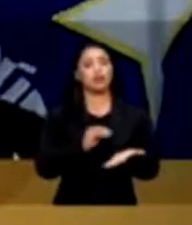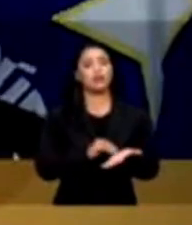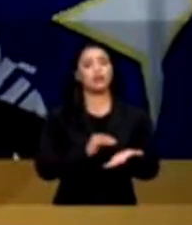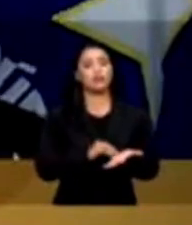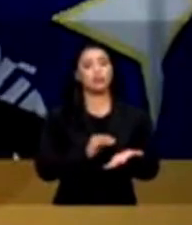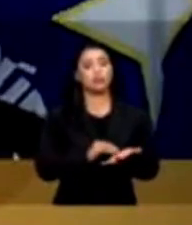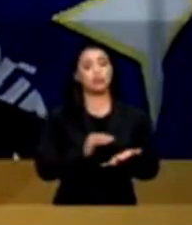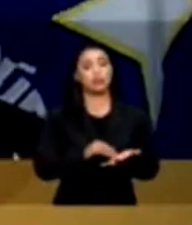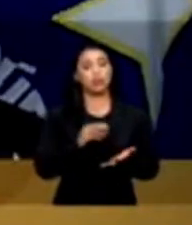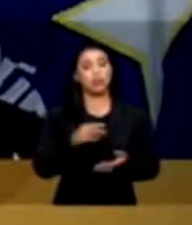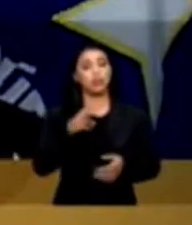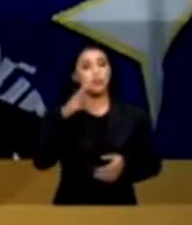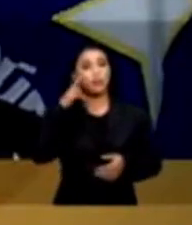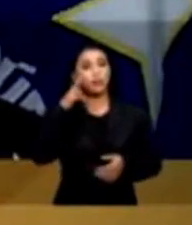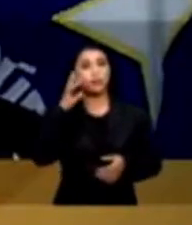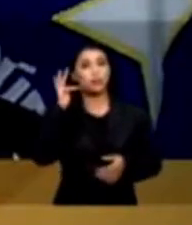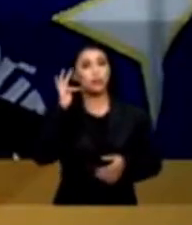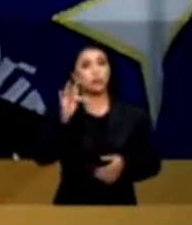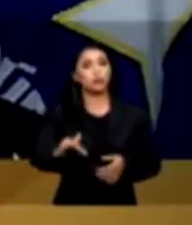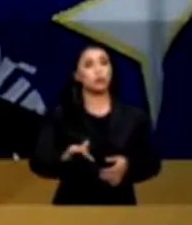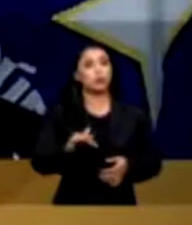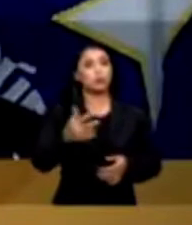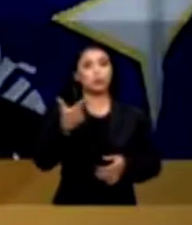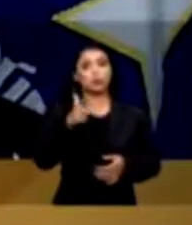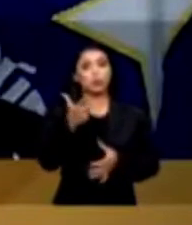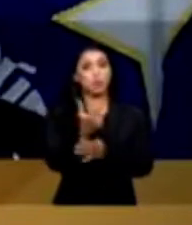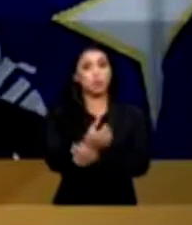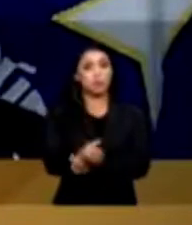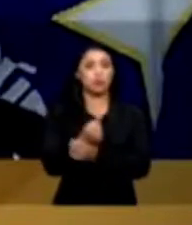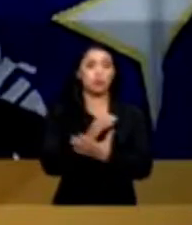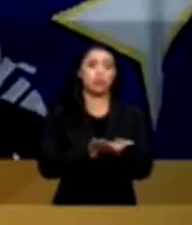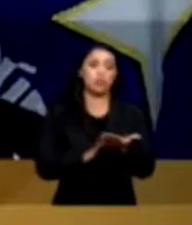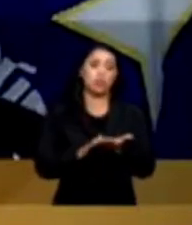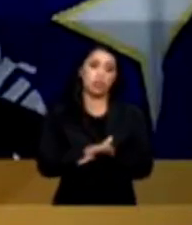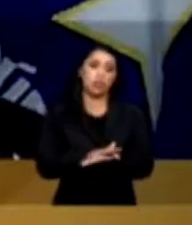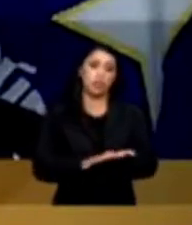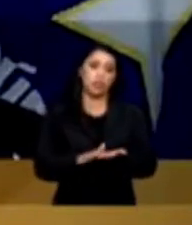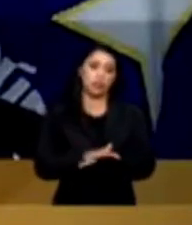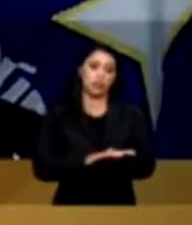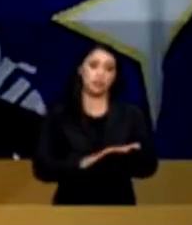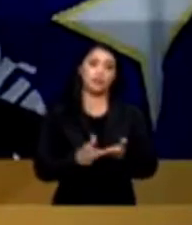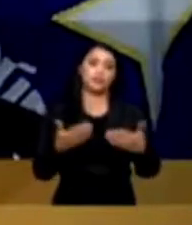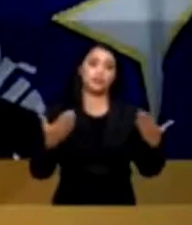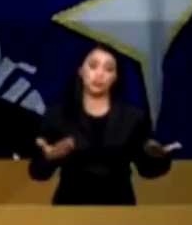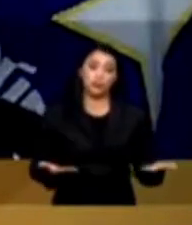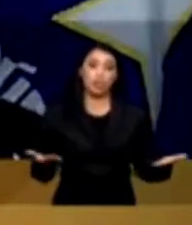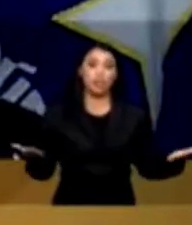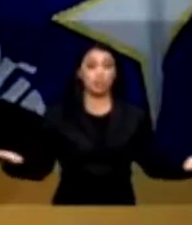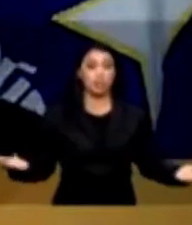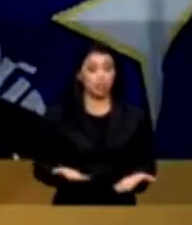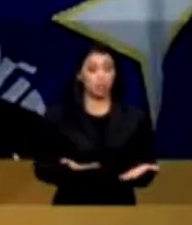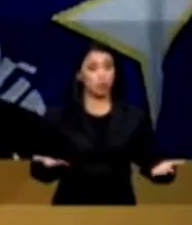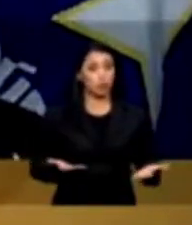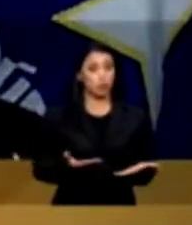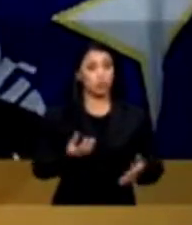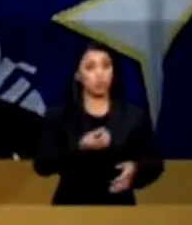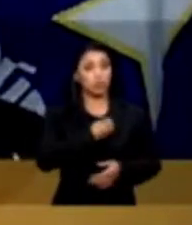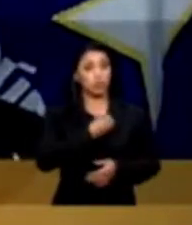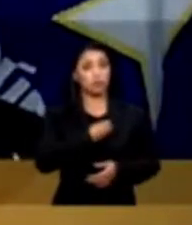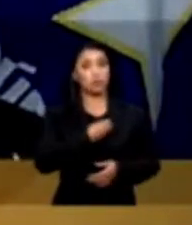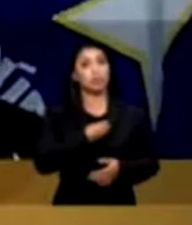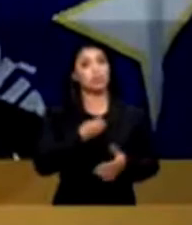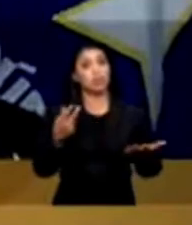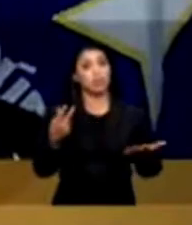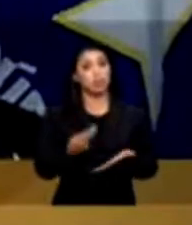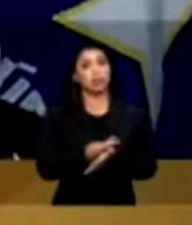imprevisibilidade que as deixe instáveis e inseguras quanto ao seu futuro, quanto ao seu presente e até mesmo quanto ao seu